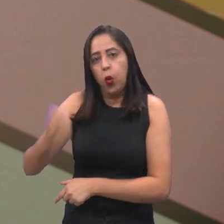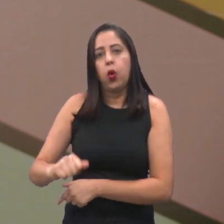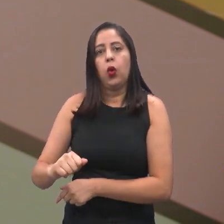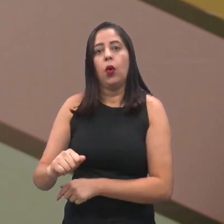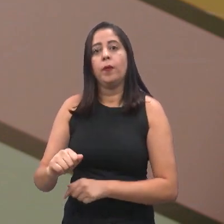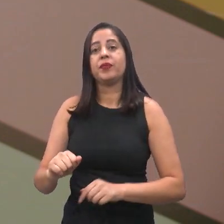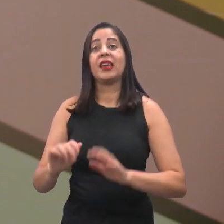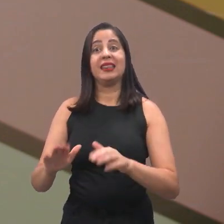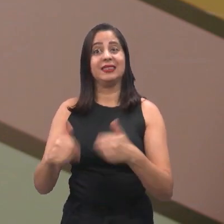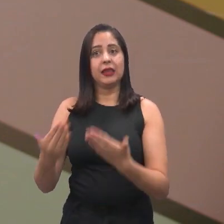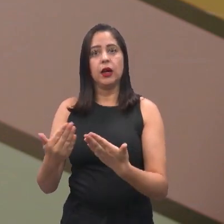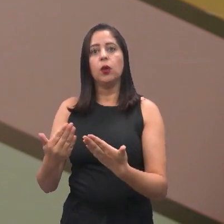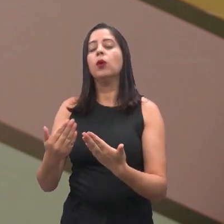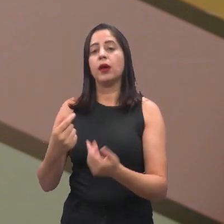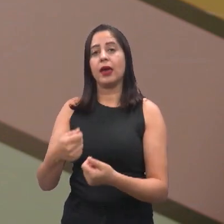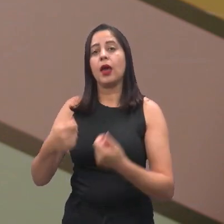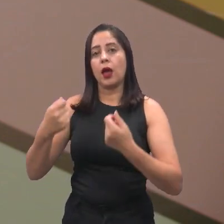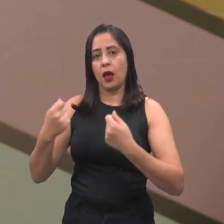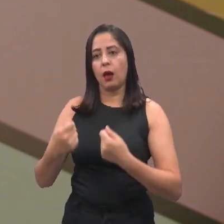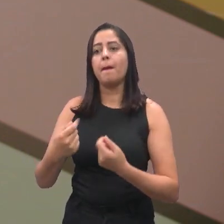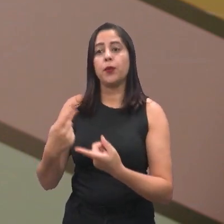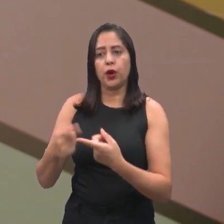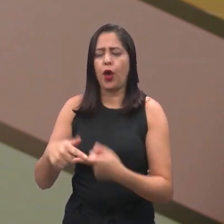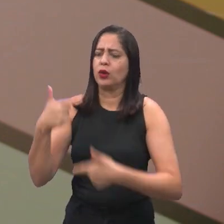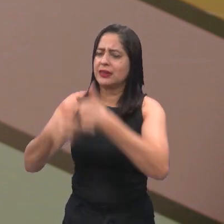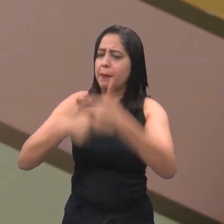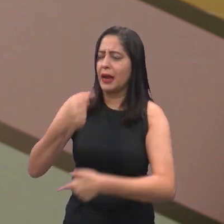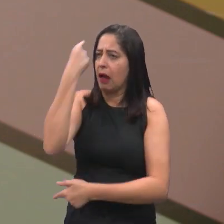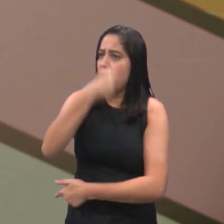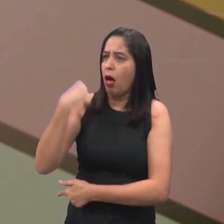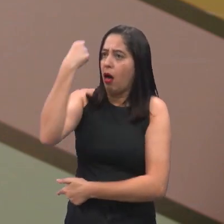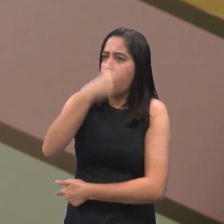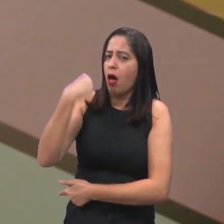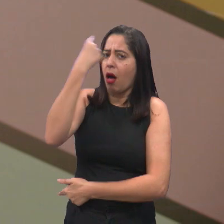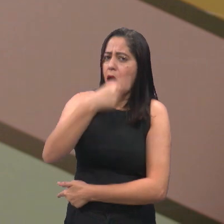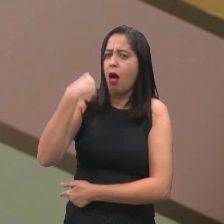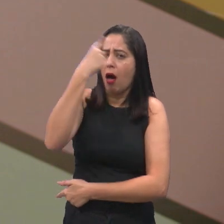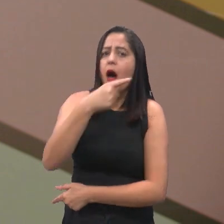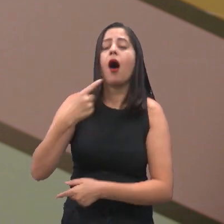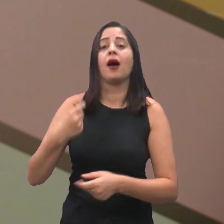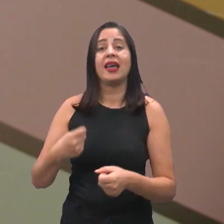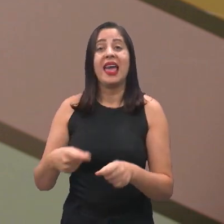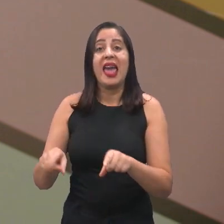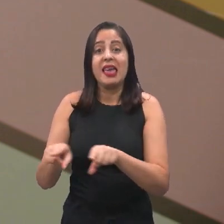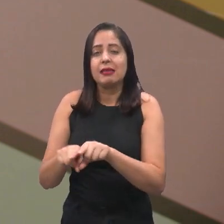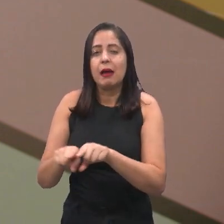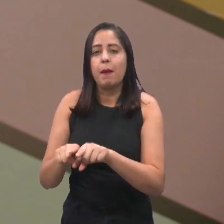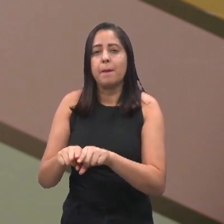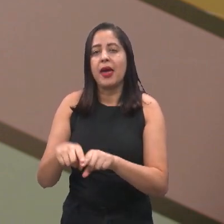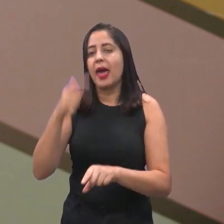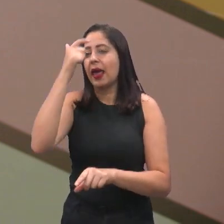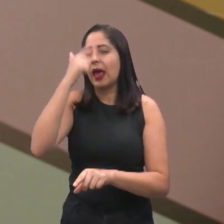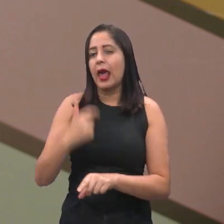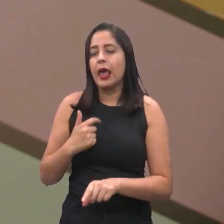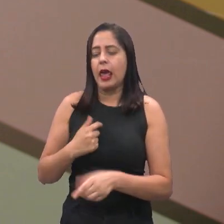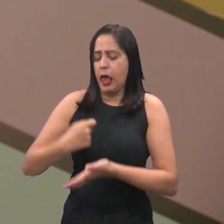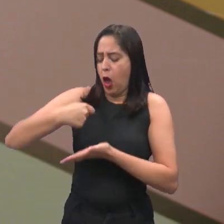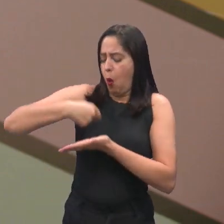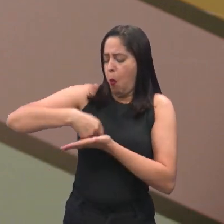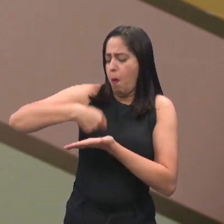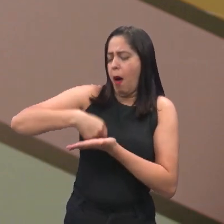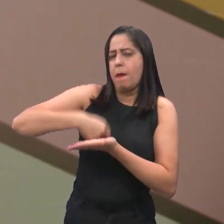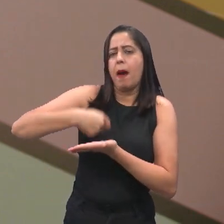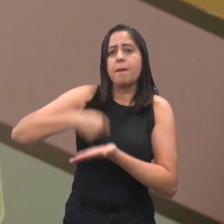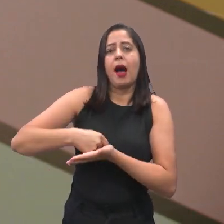relação com o trabalho. Eu trabalhava muitas horas, mas eu também tinha uma exigência com relação aos meus resultados e ao meu desempenho,